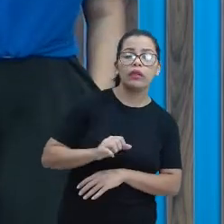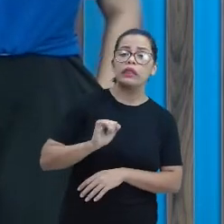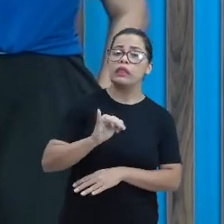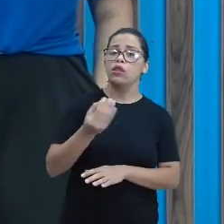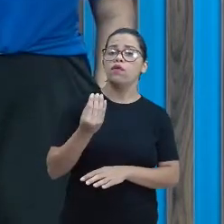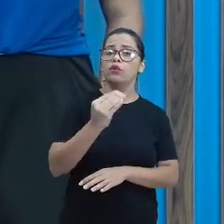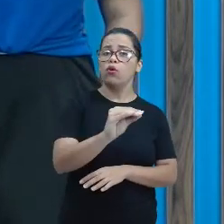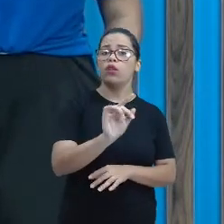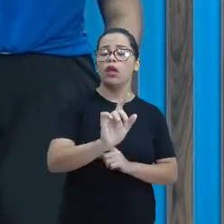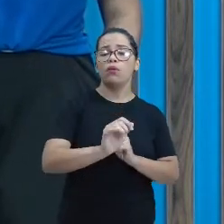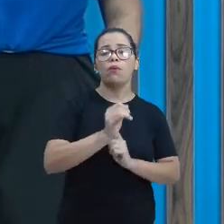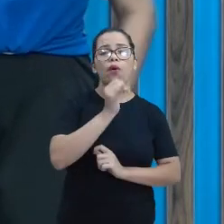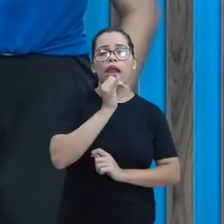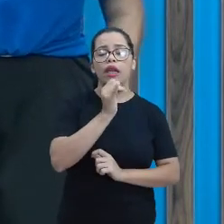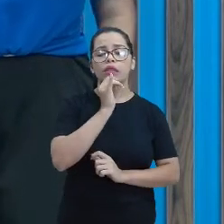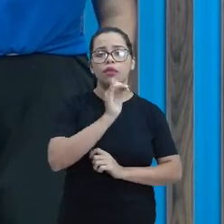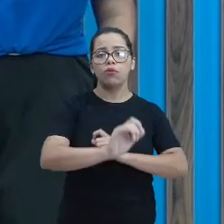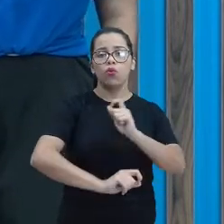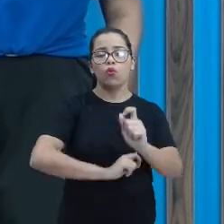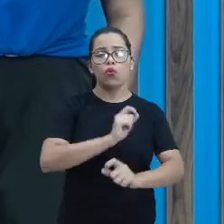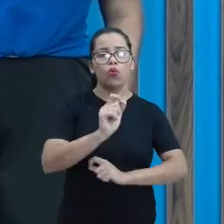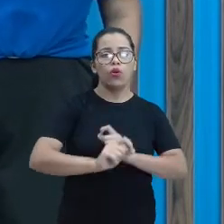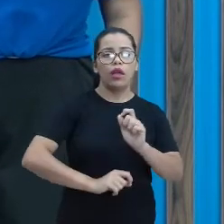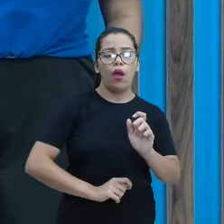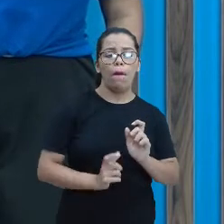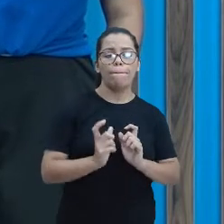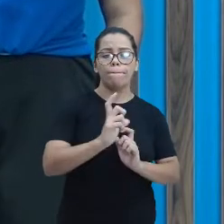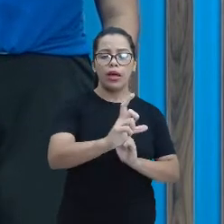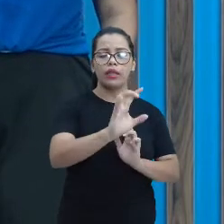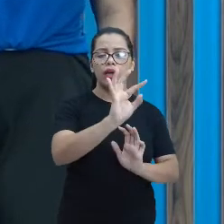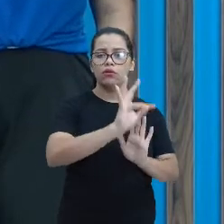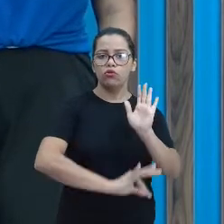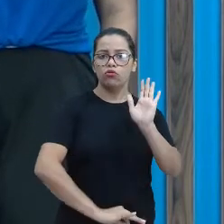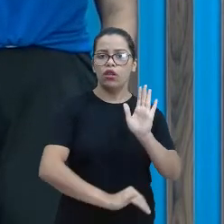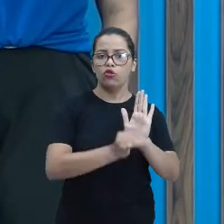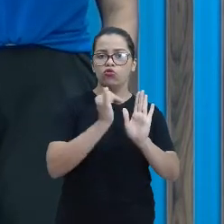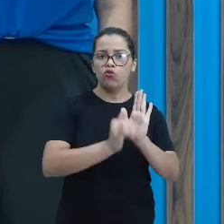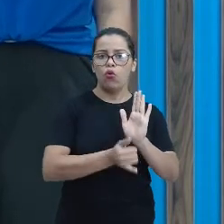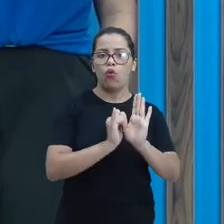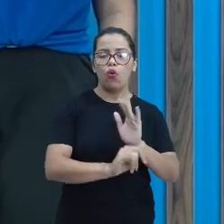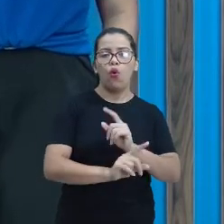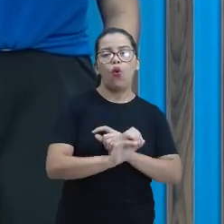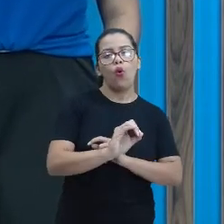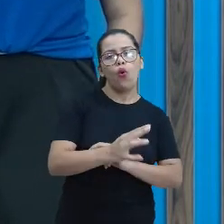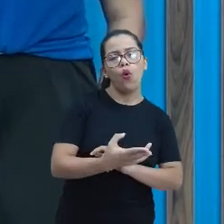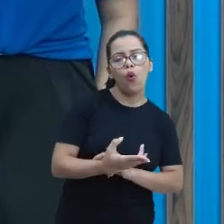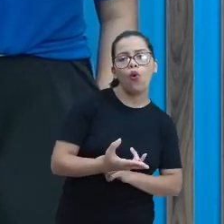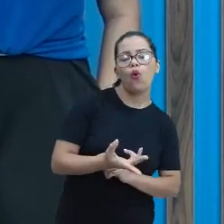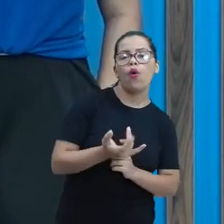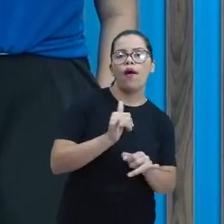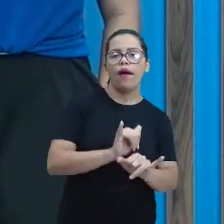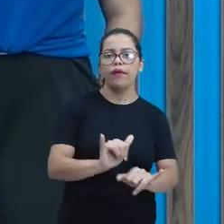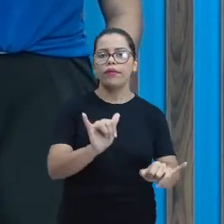de um conto, ou um trecho de uma notícia, ou um trecho de uma reportagem, ou um trecho de um